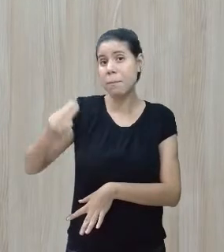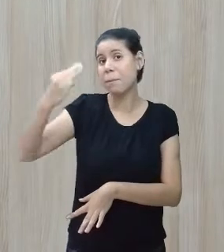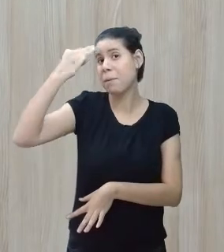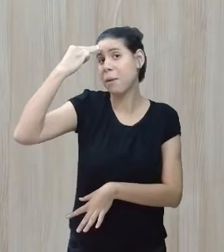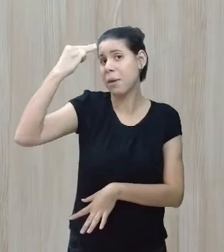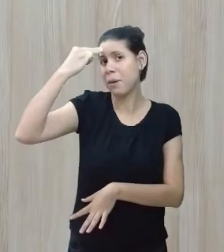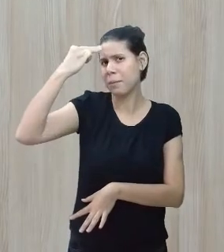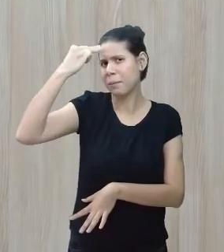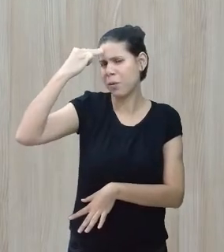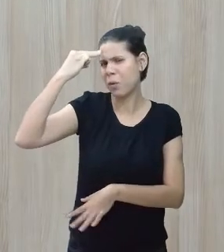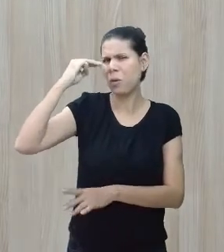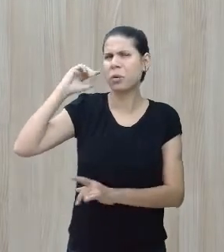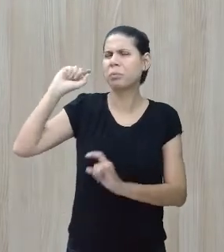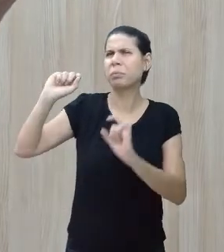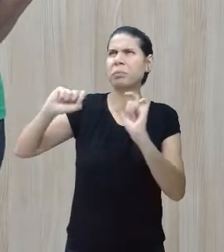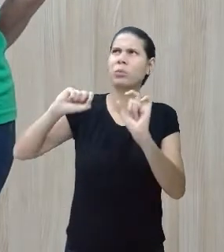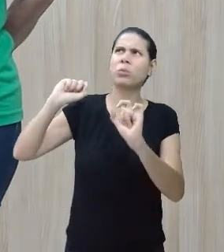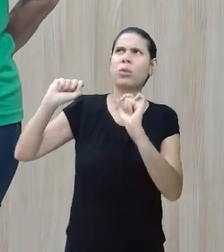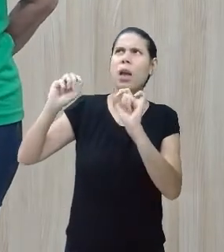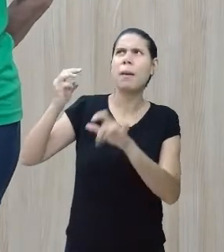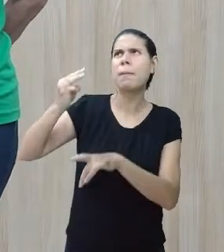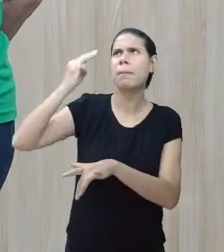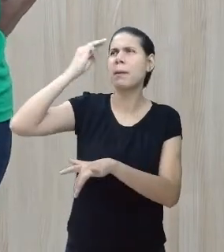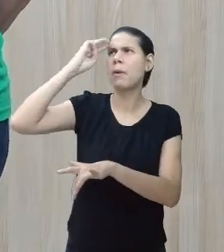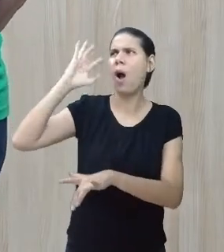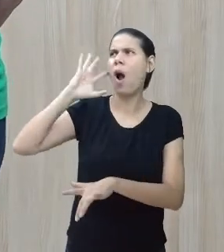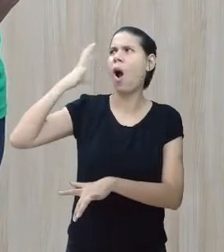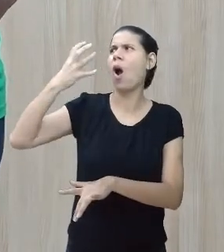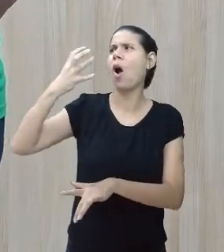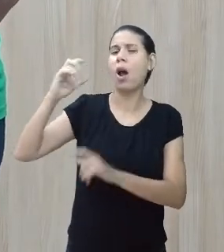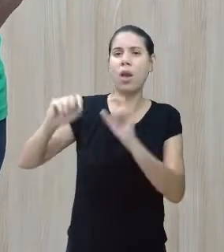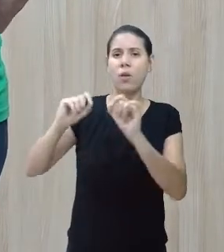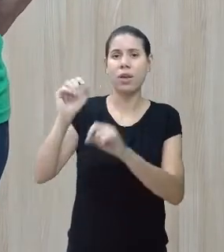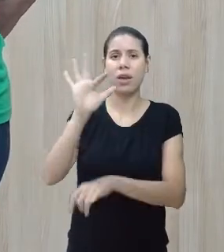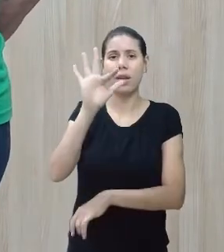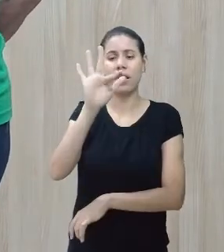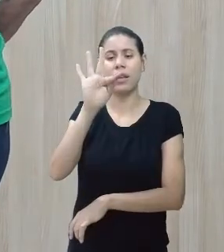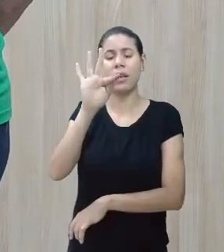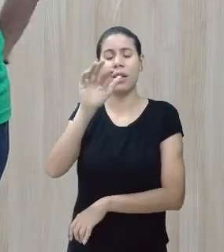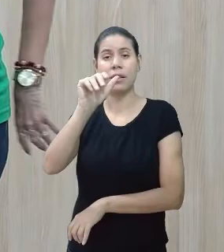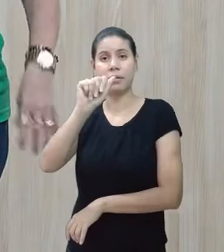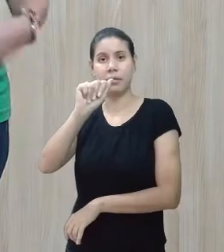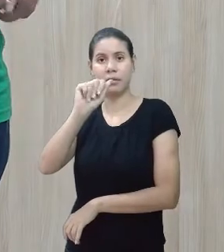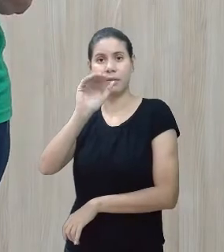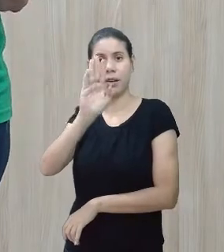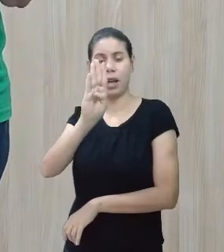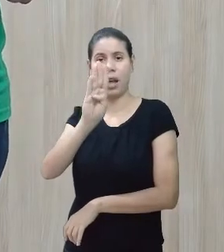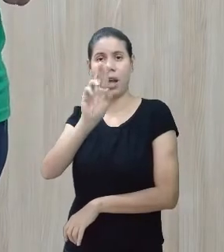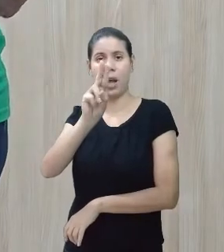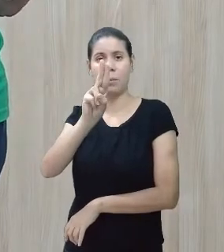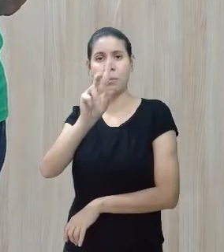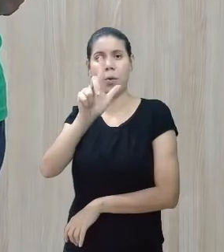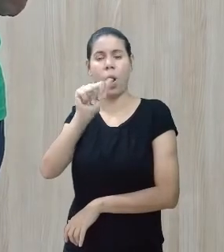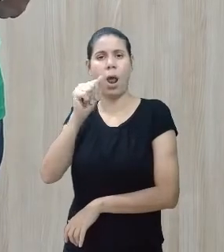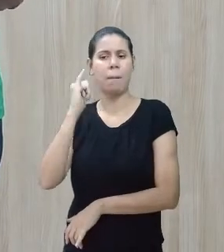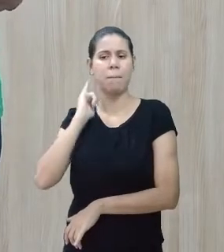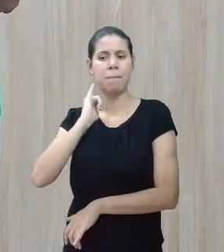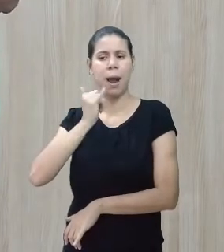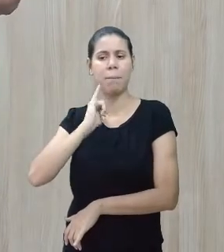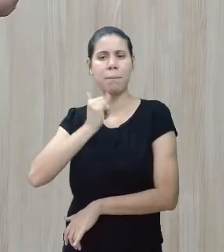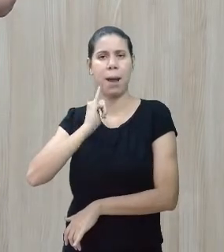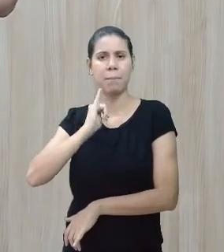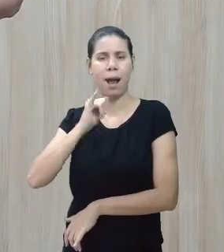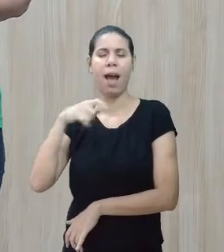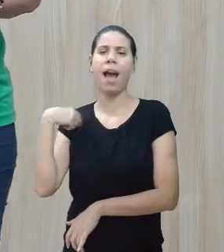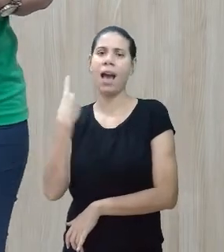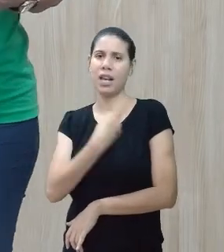que me vem à mente, sabe o que é? Fábulas, não é? Que são aquelas narrativas que a gente